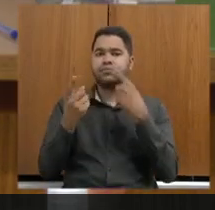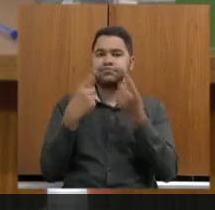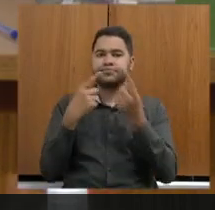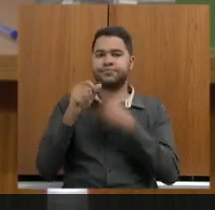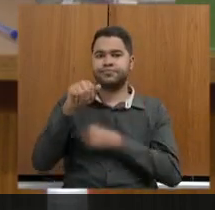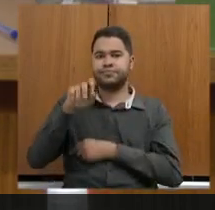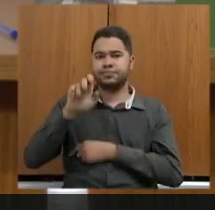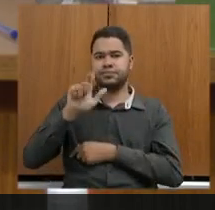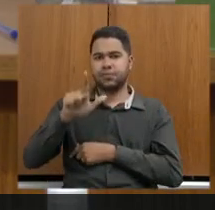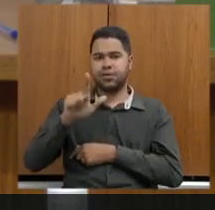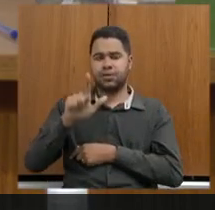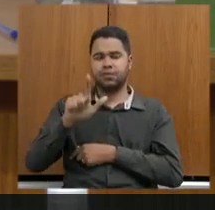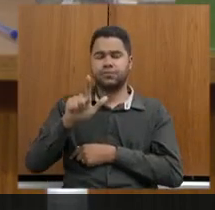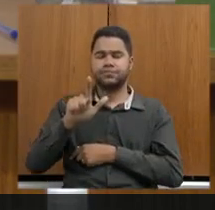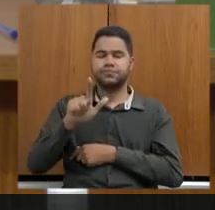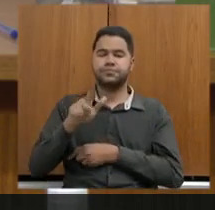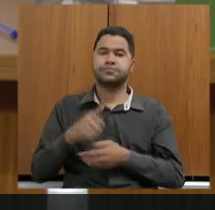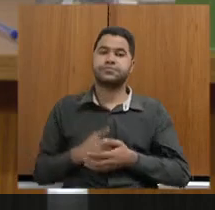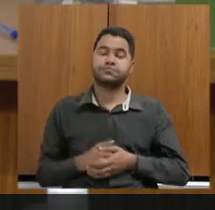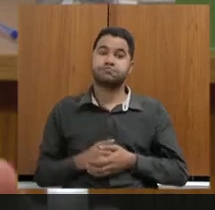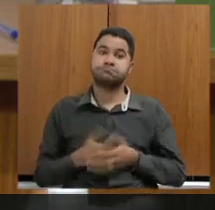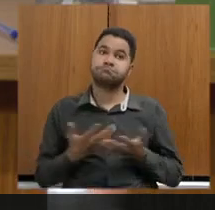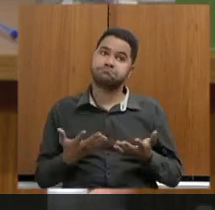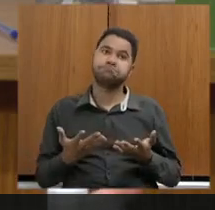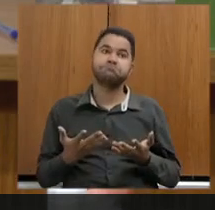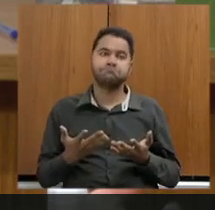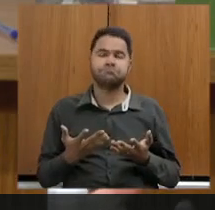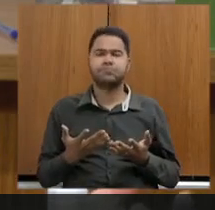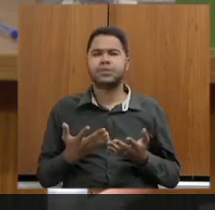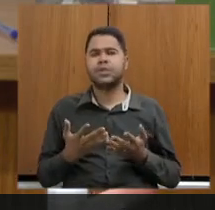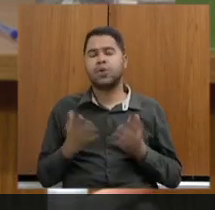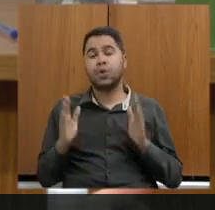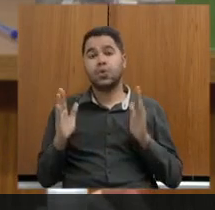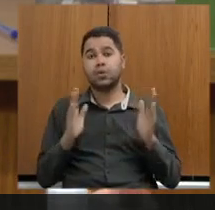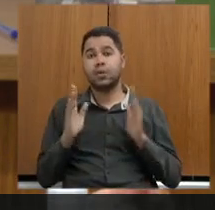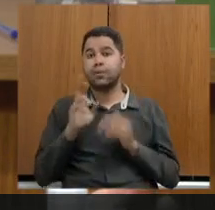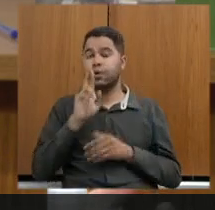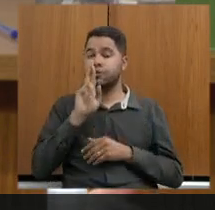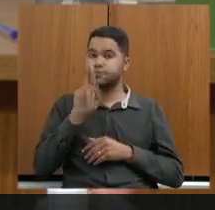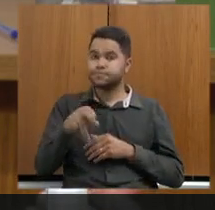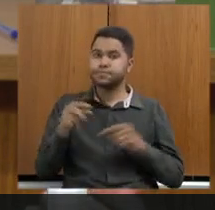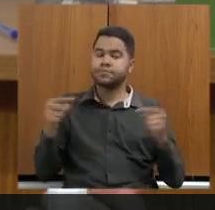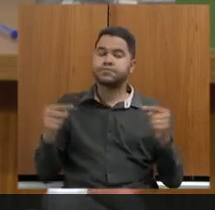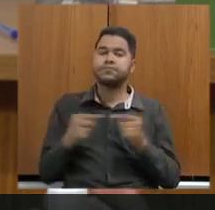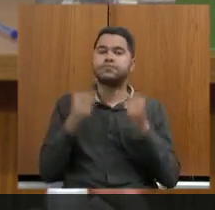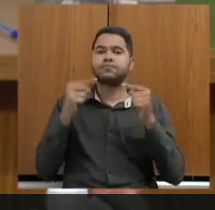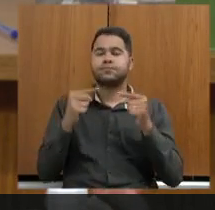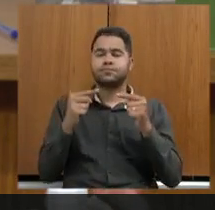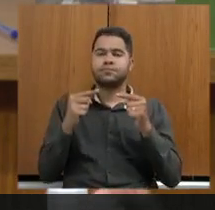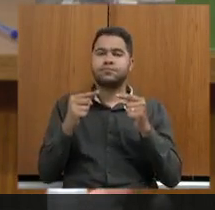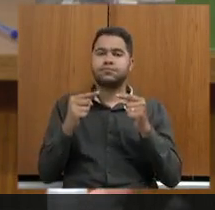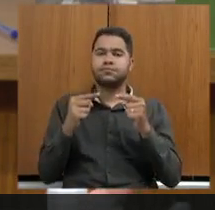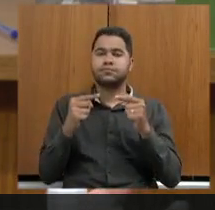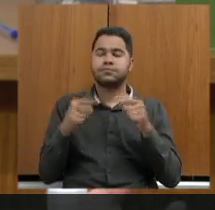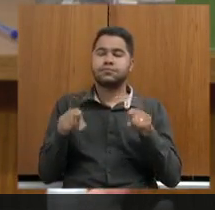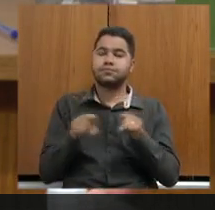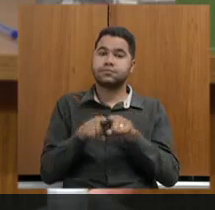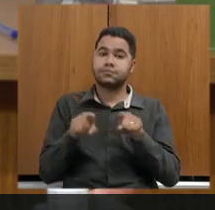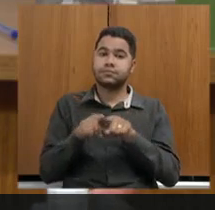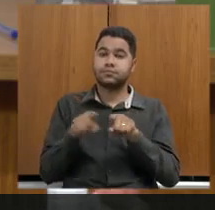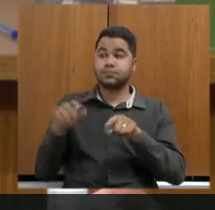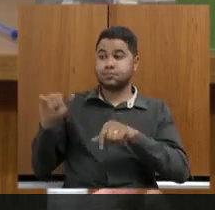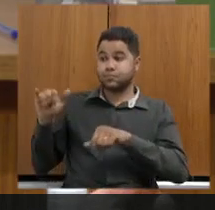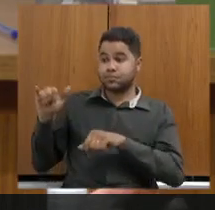muitas vezes uma resposta que mesmo com tempo resposta adequado a e com